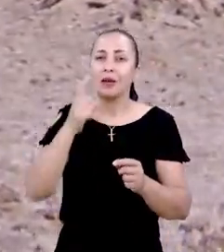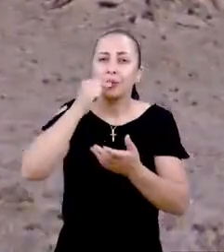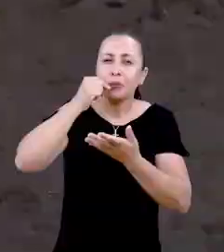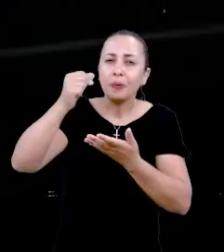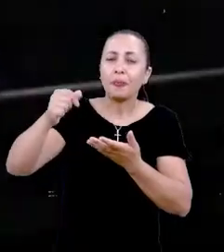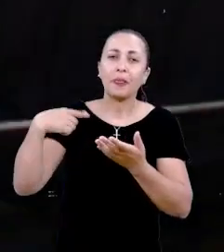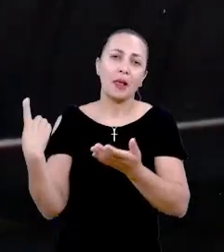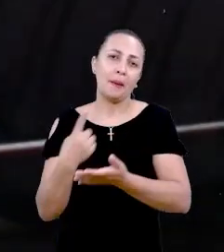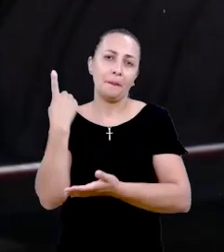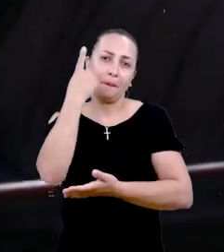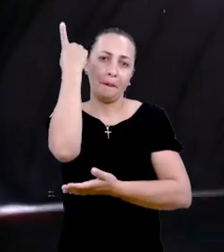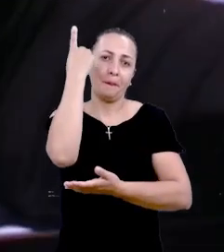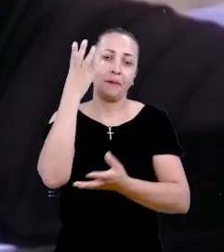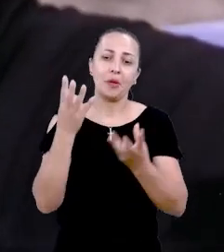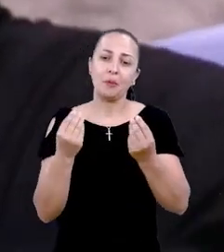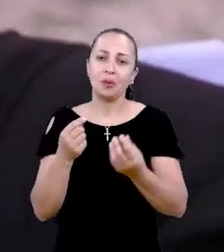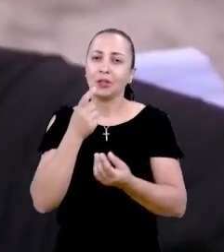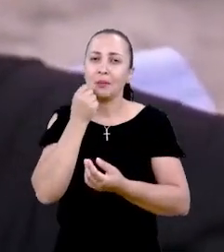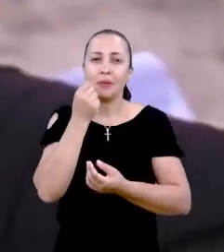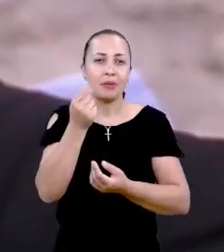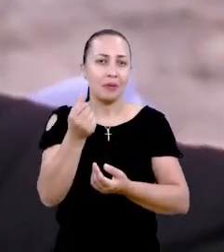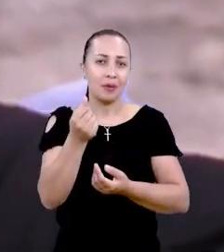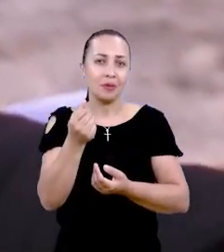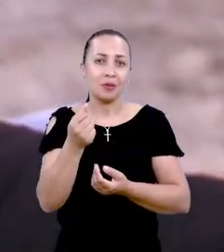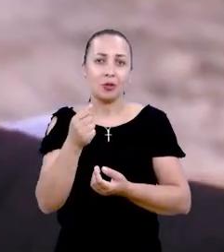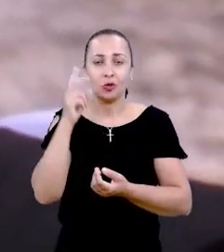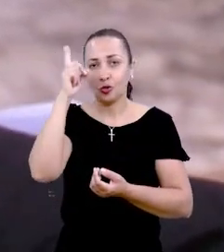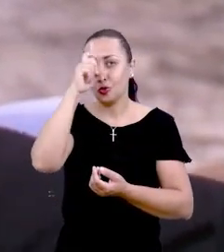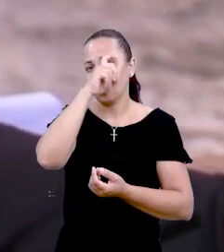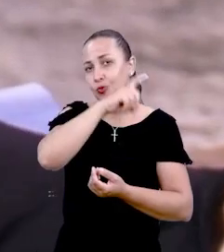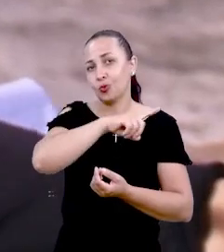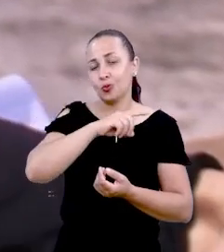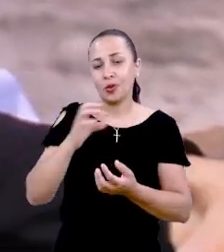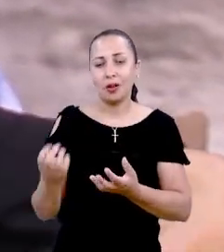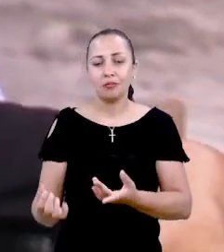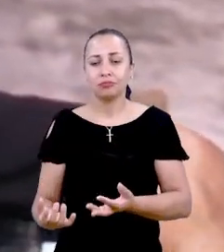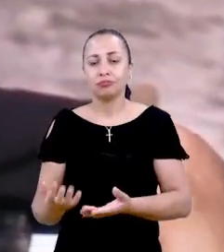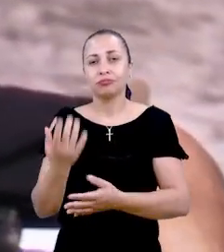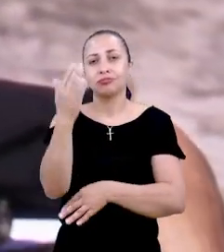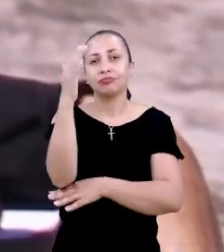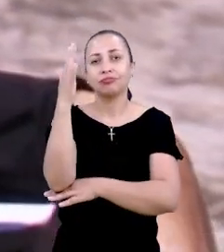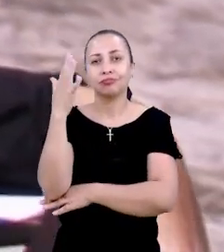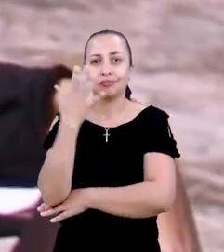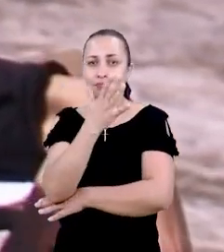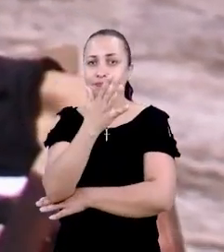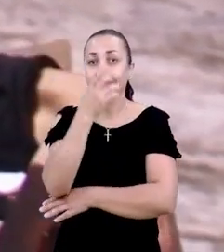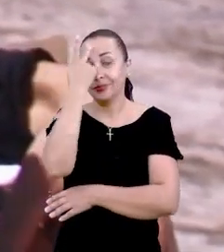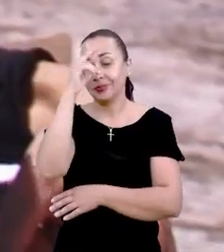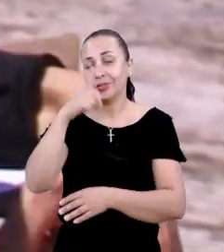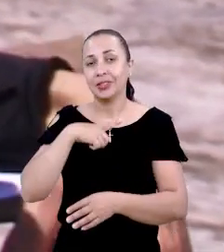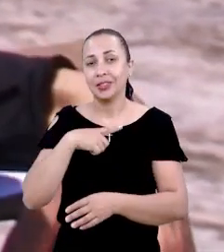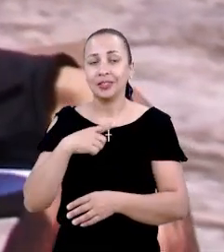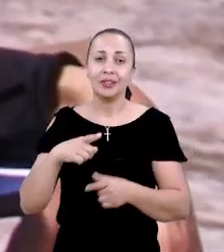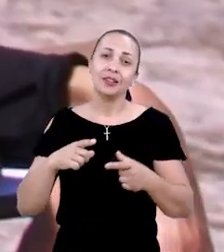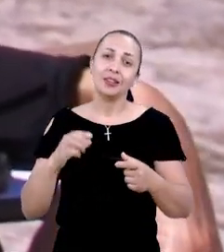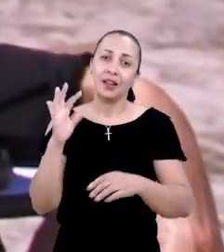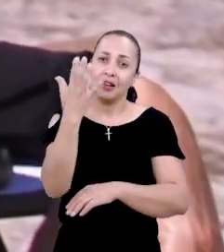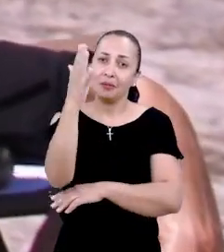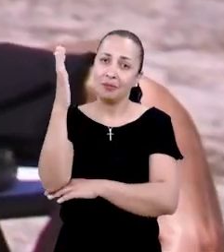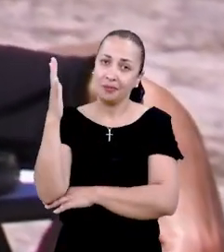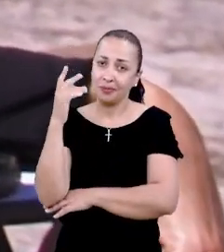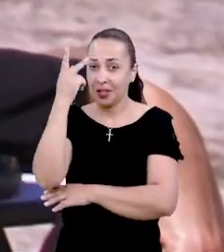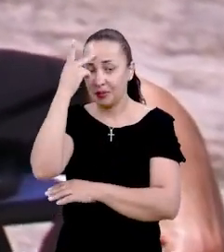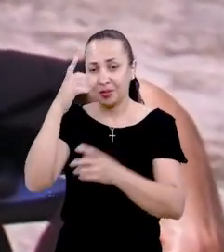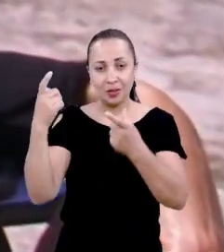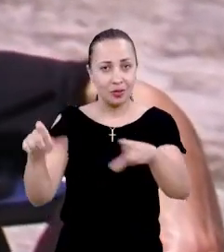muito alta. Esse solo com muito sal dificulta o crescimento de plantas. Então, para que haja o crescimento de plantas, para